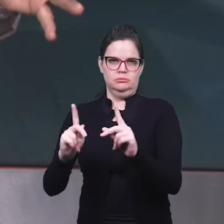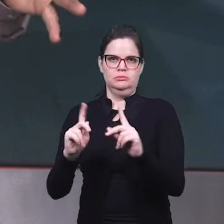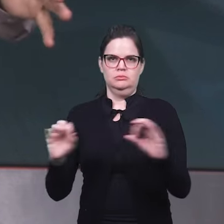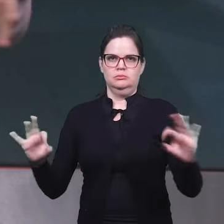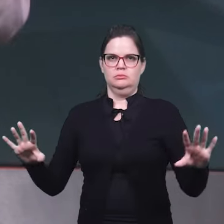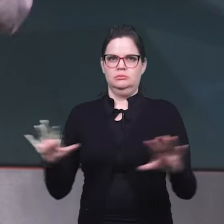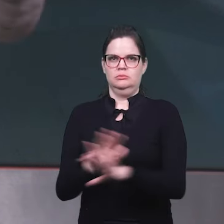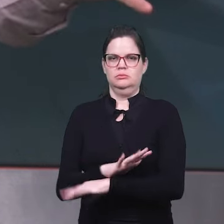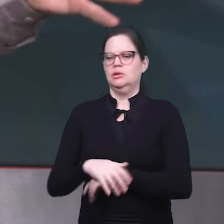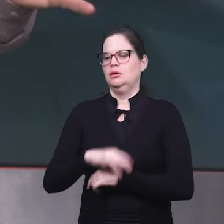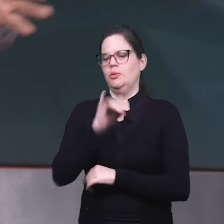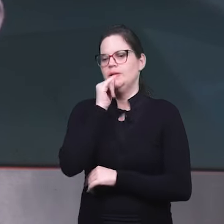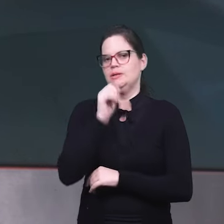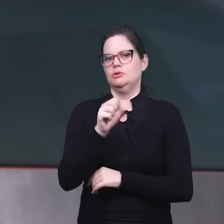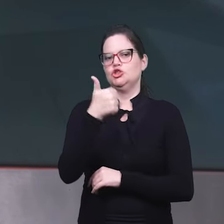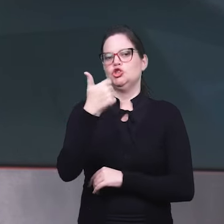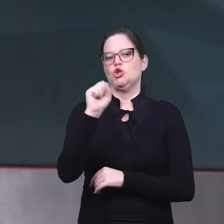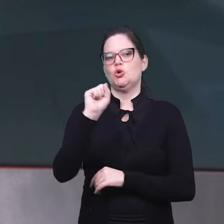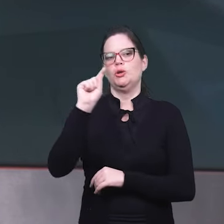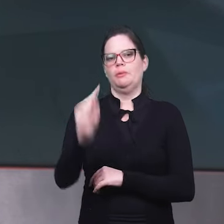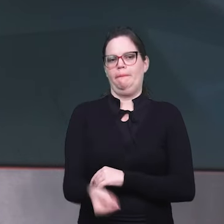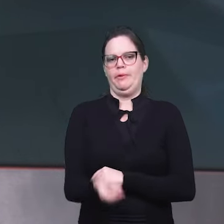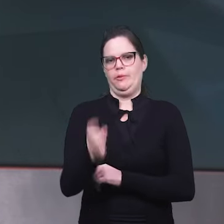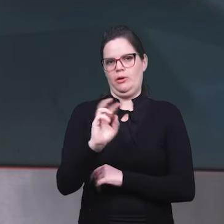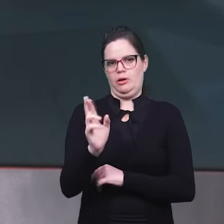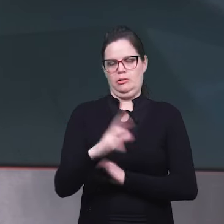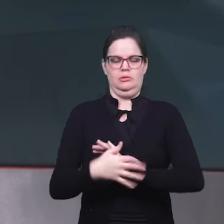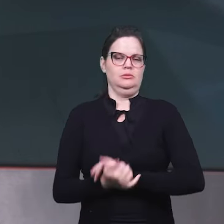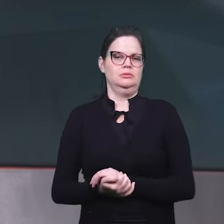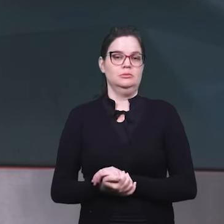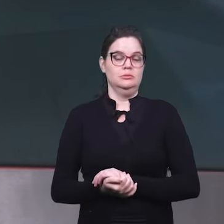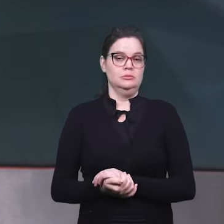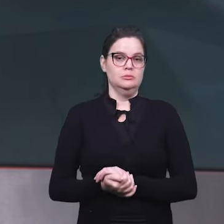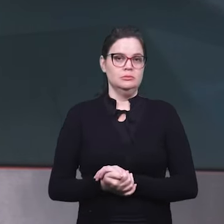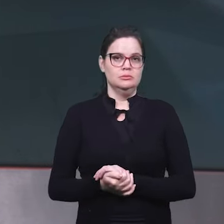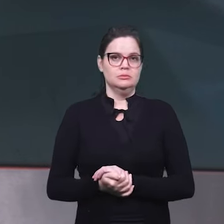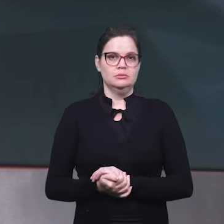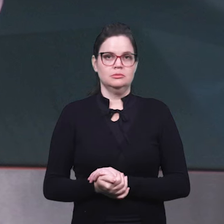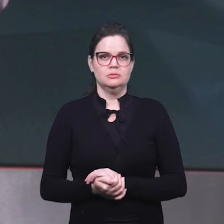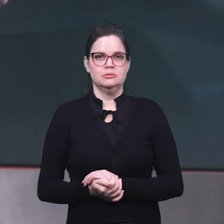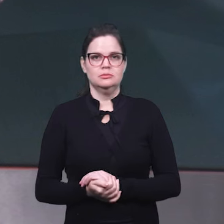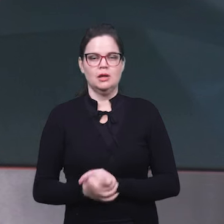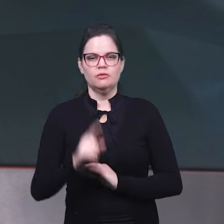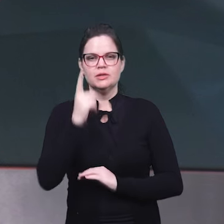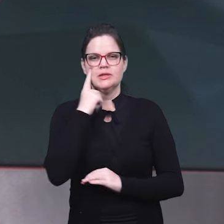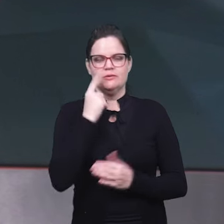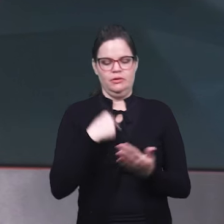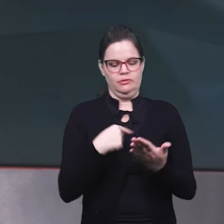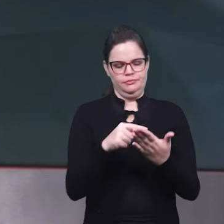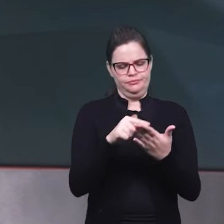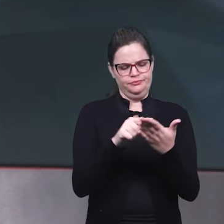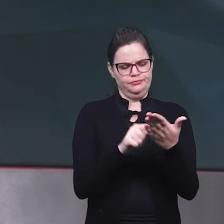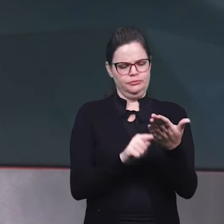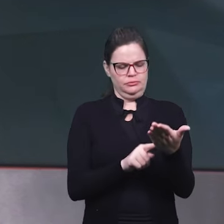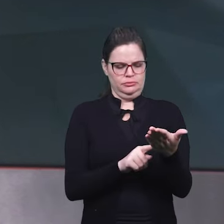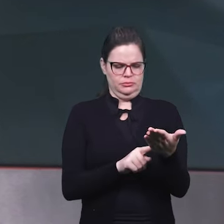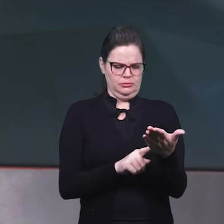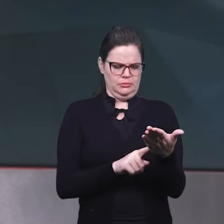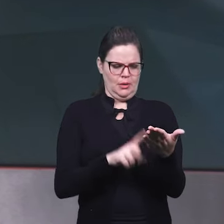fechou a fatura em R$18 mil, digamos. Aí você vai olhar lá na fatura, tem